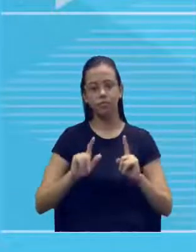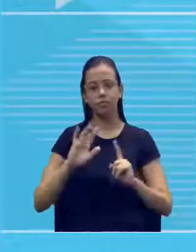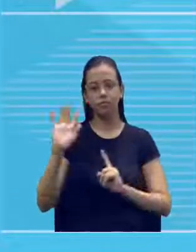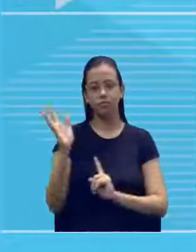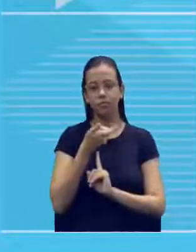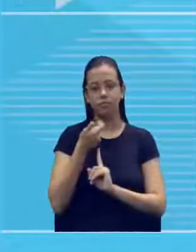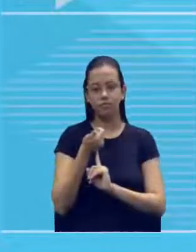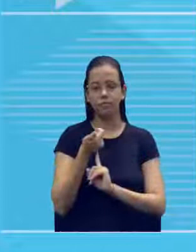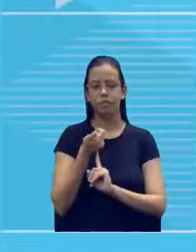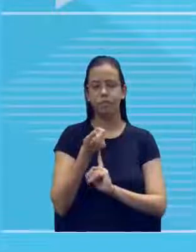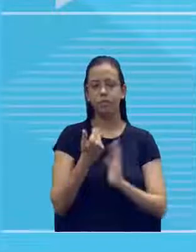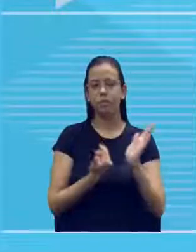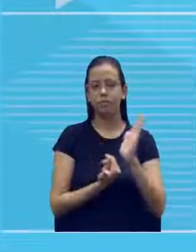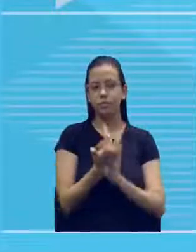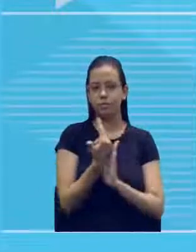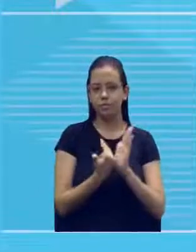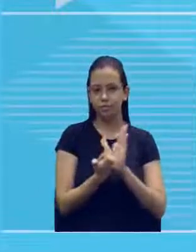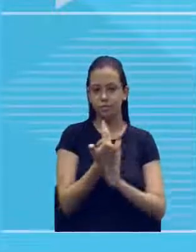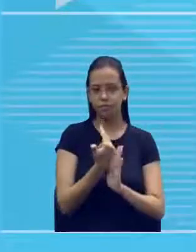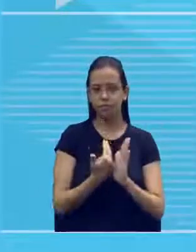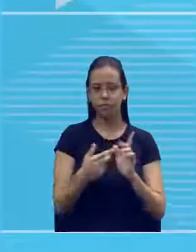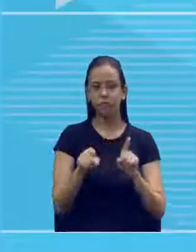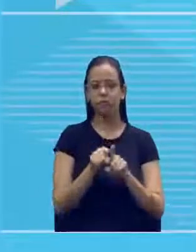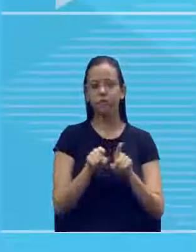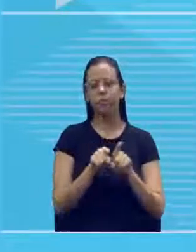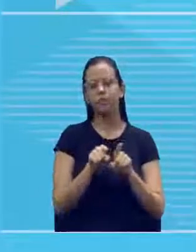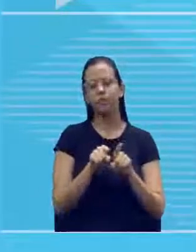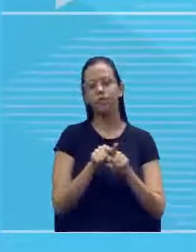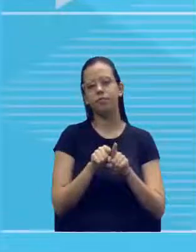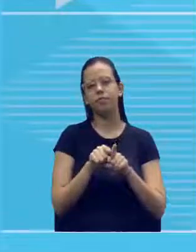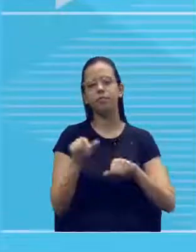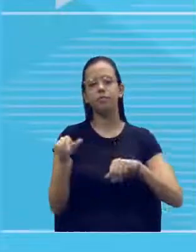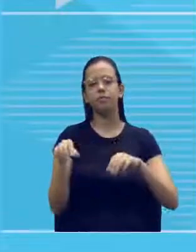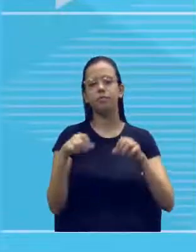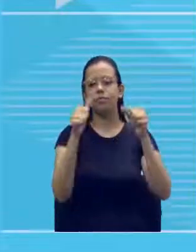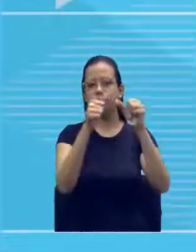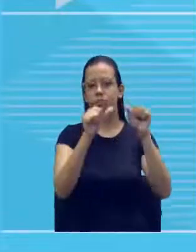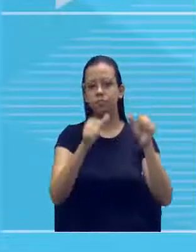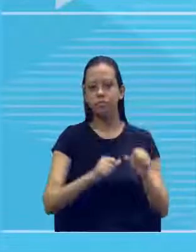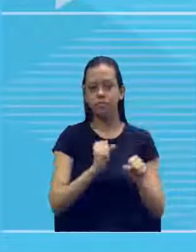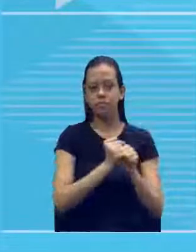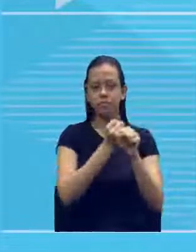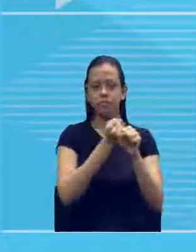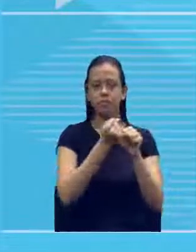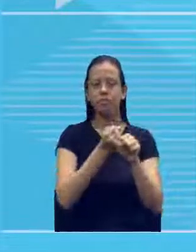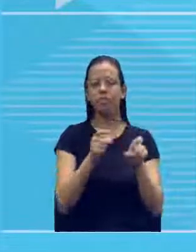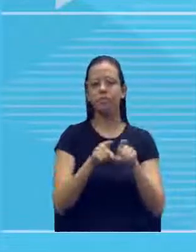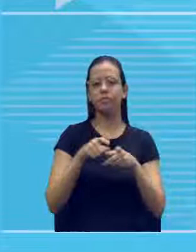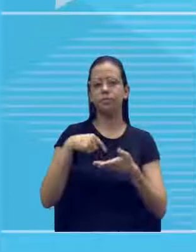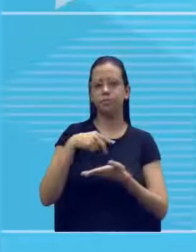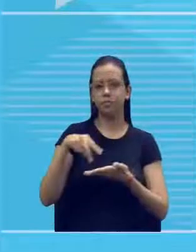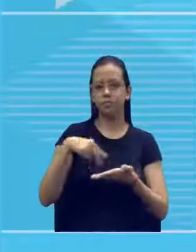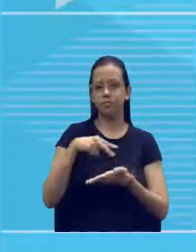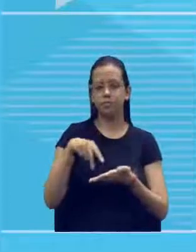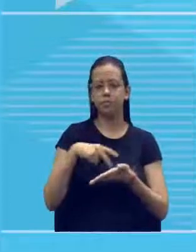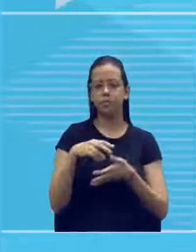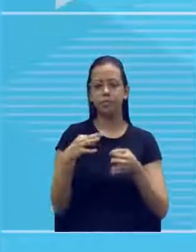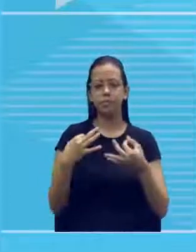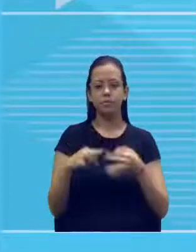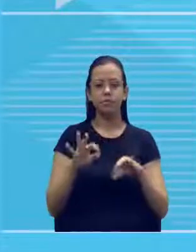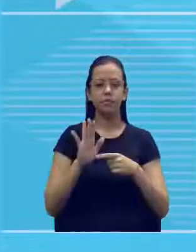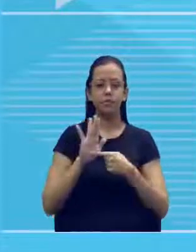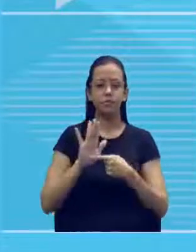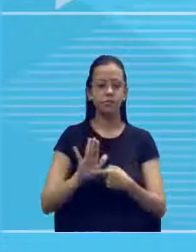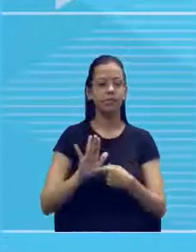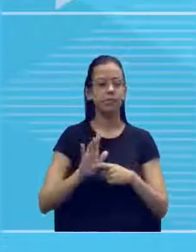arte pintada, desenhada, esculpida, dançada, né, sendo